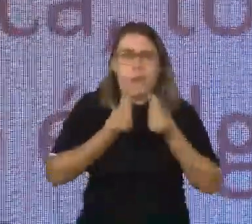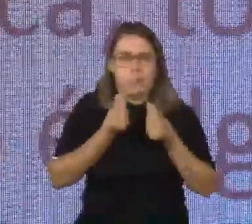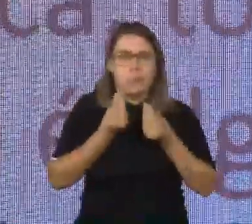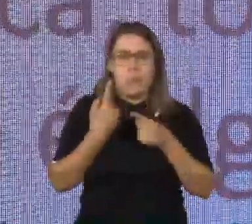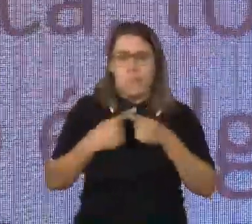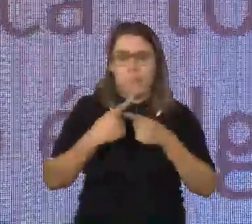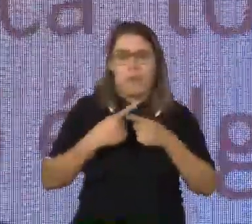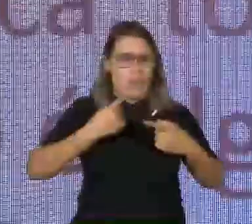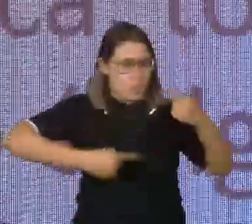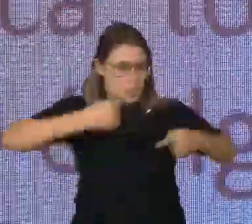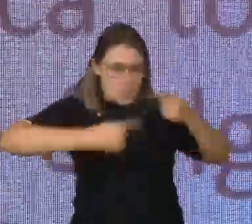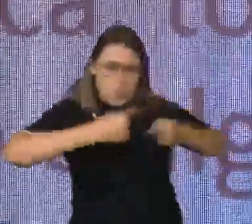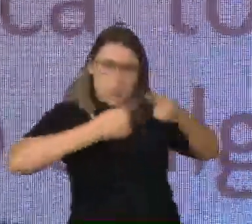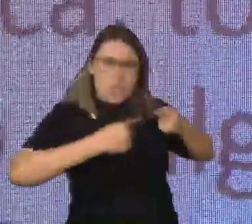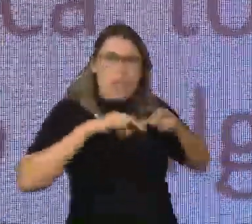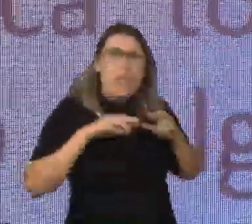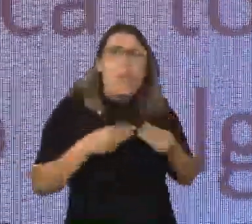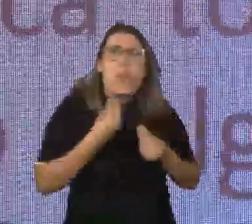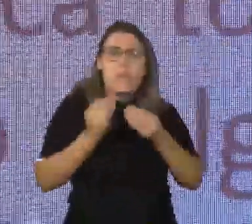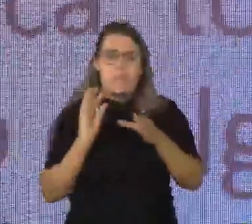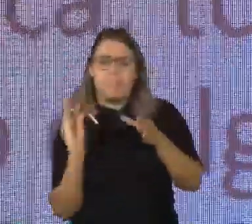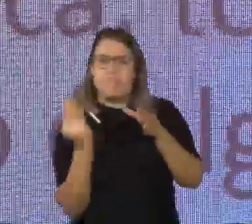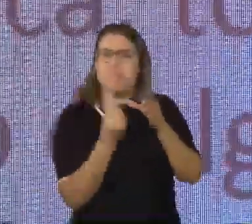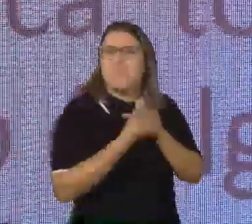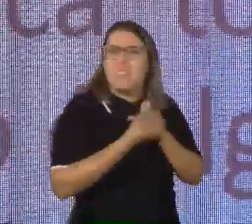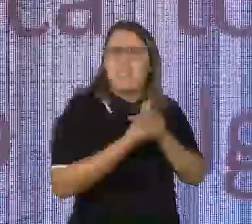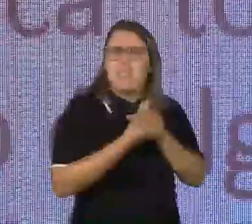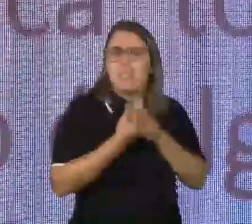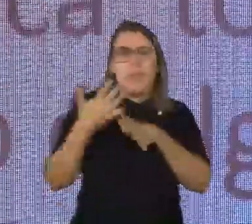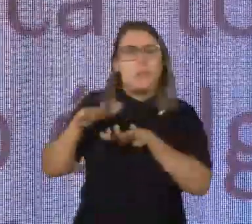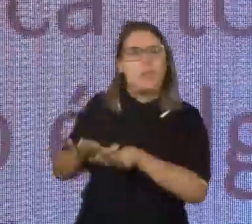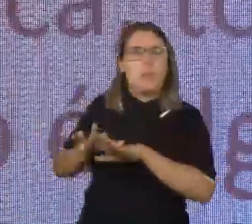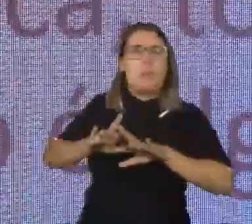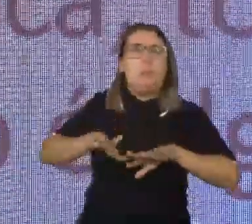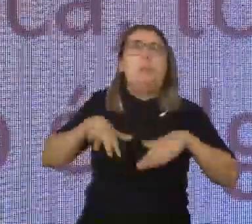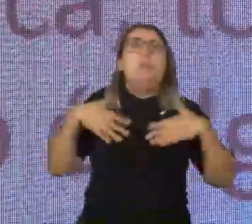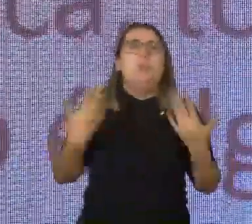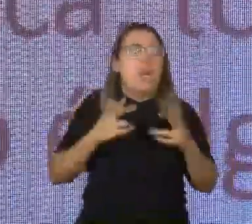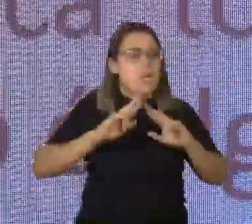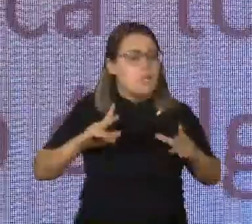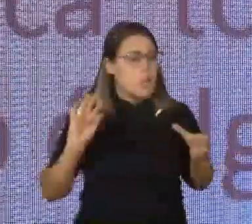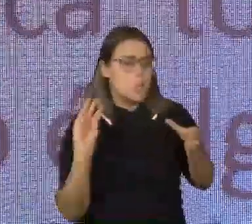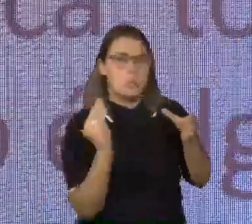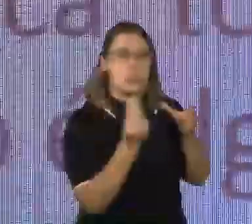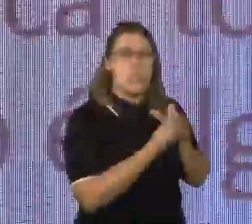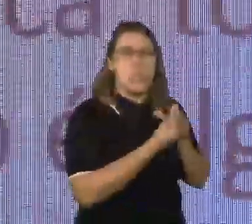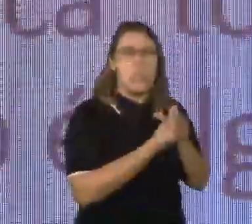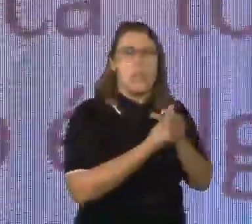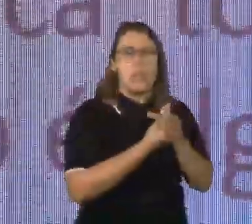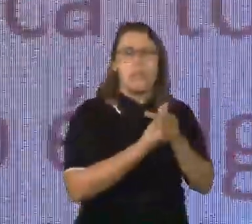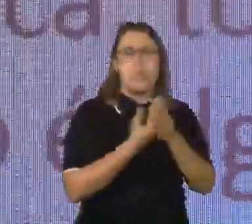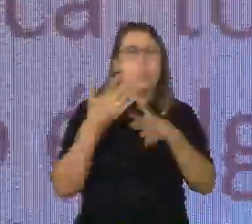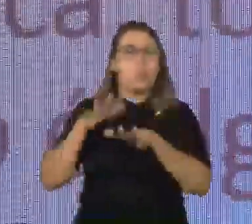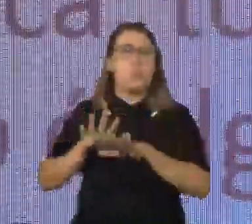porque qual é a diferença da inserção para inclusão? Quando alguém está inserido na escola, ele